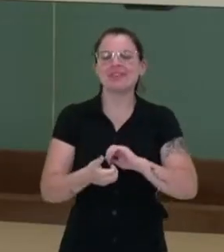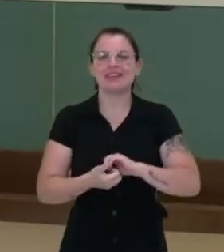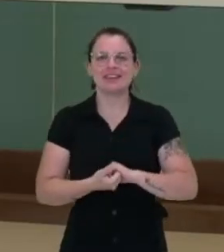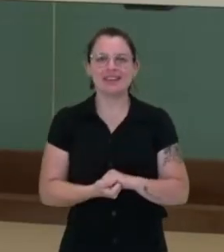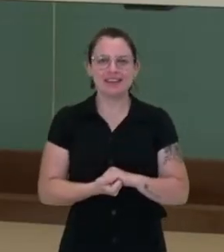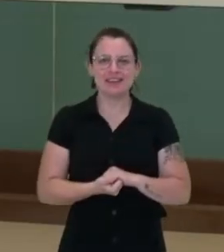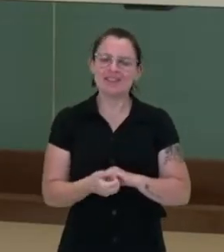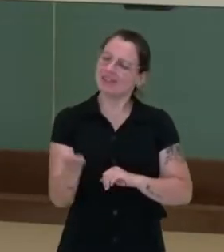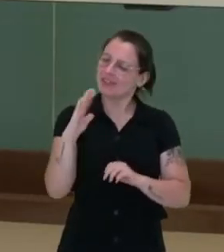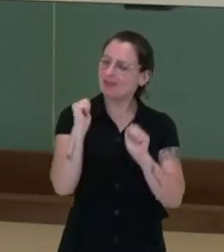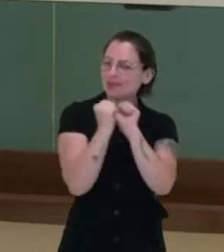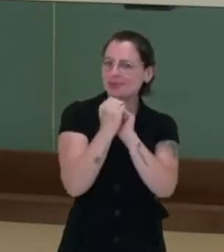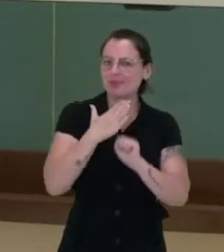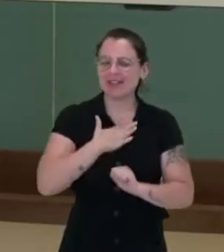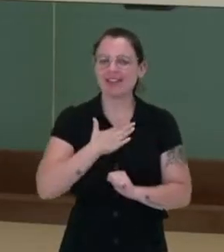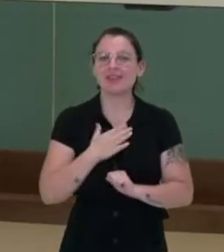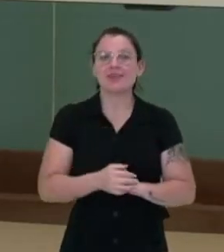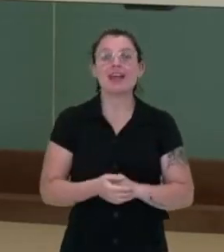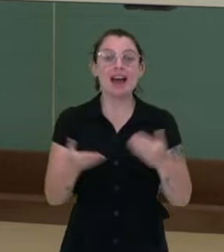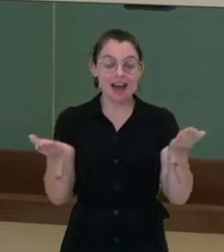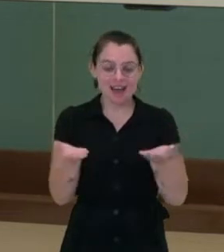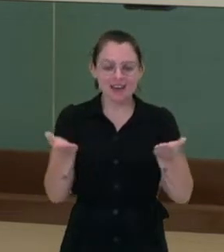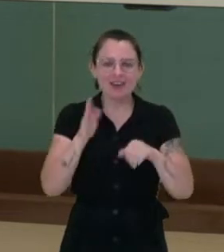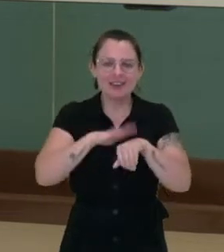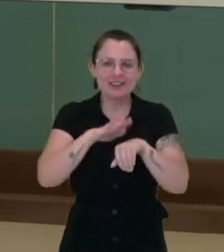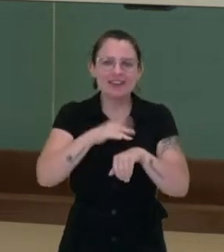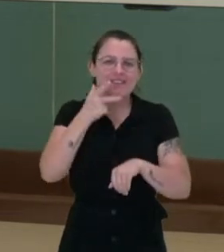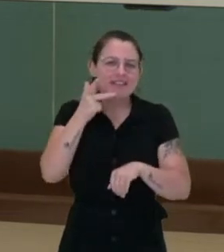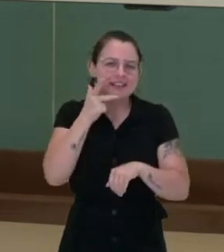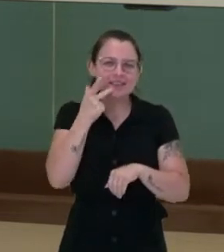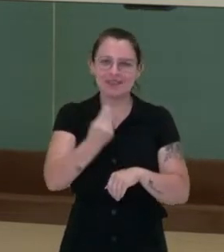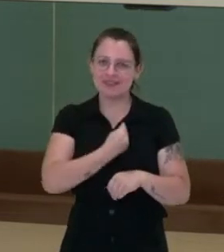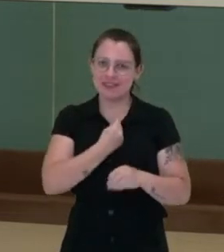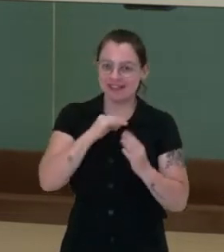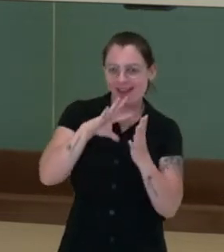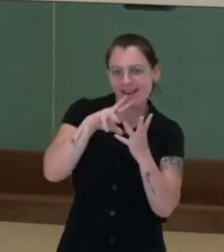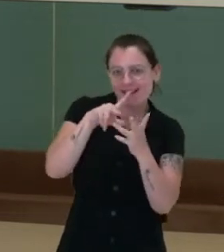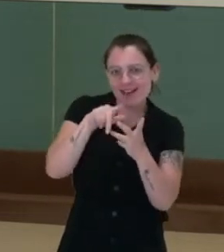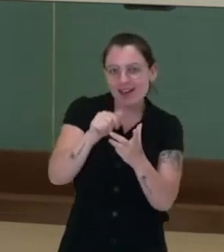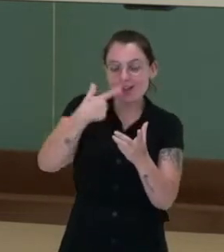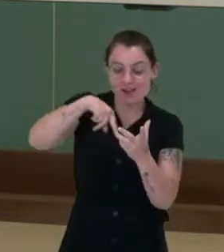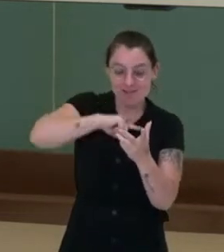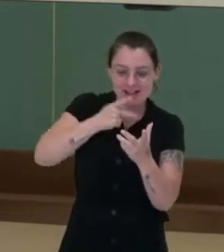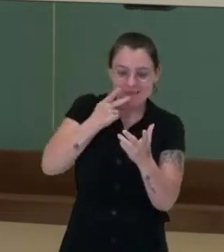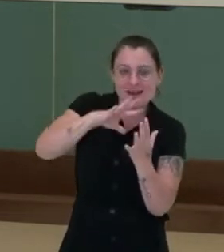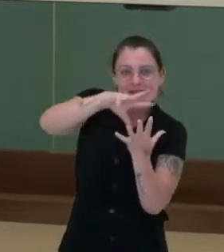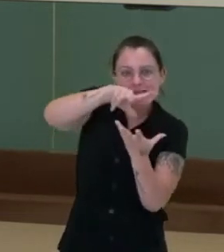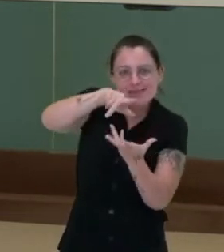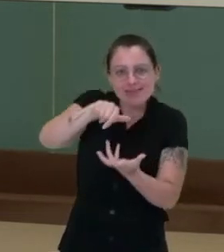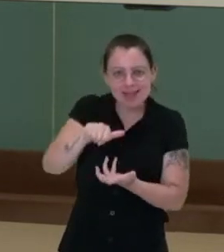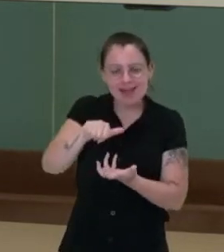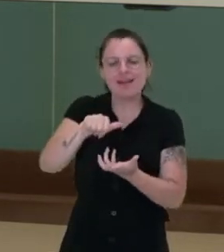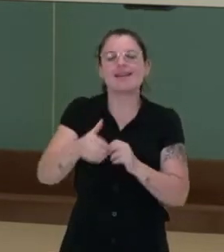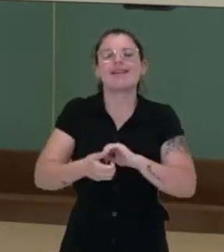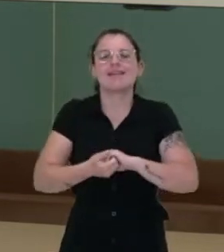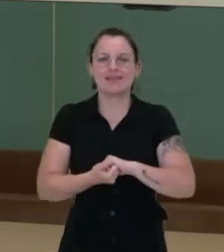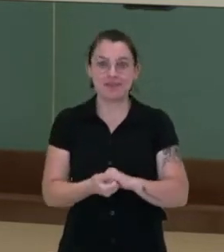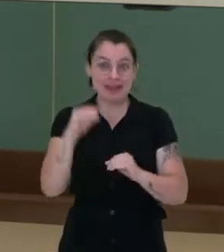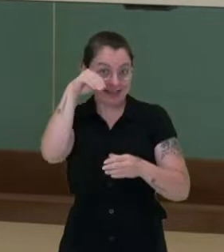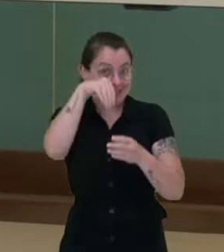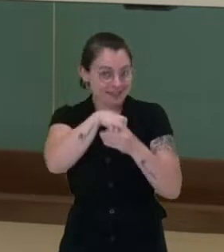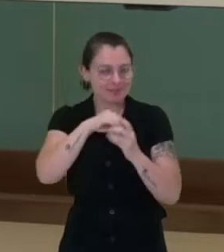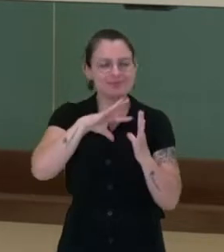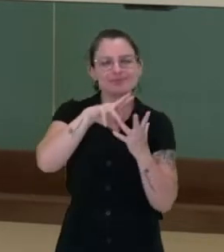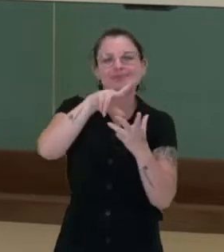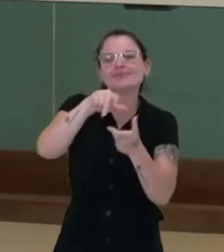de biosfera, tem que ter em sua mente que nós estamos falando do planeta Terra. E o nosso planeta